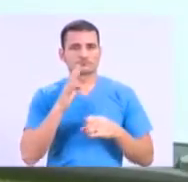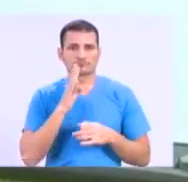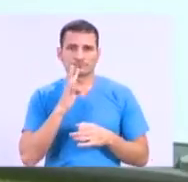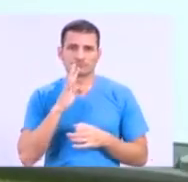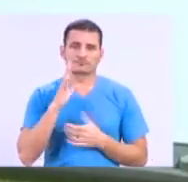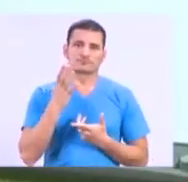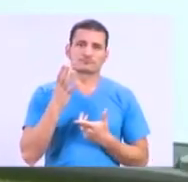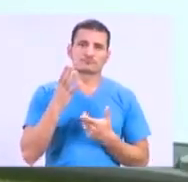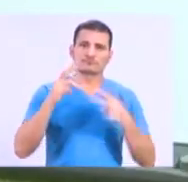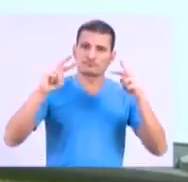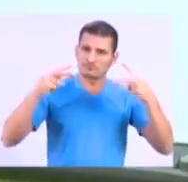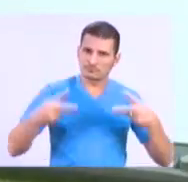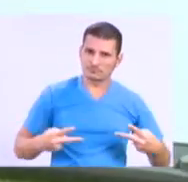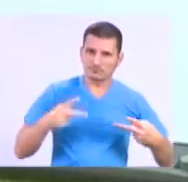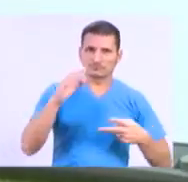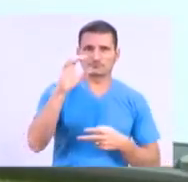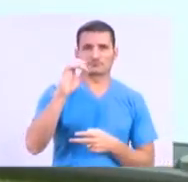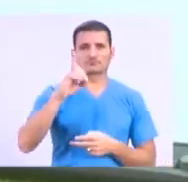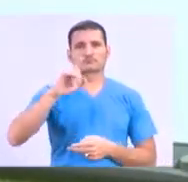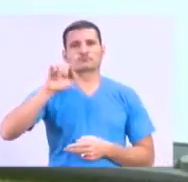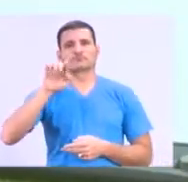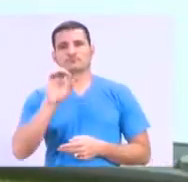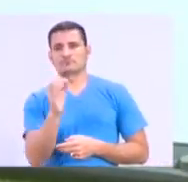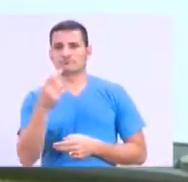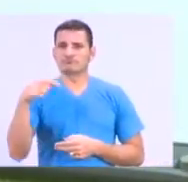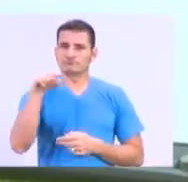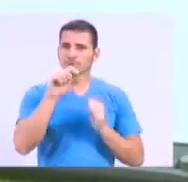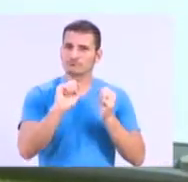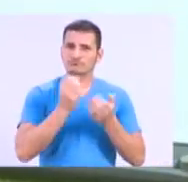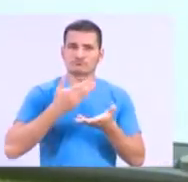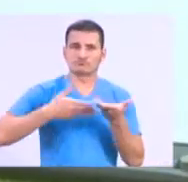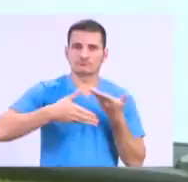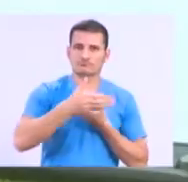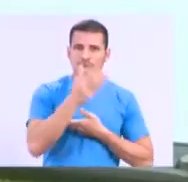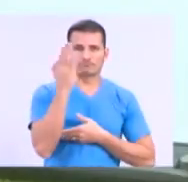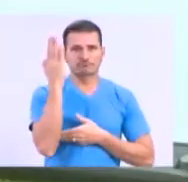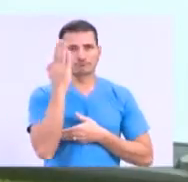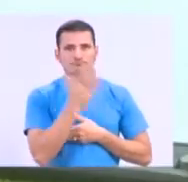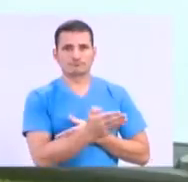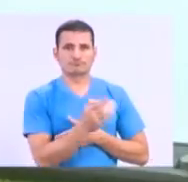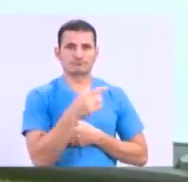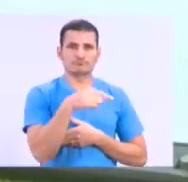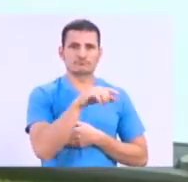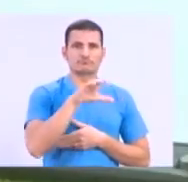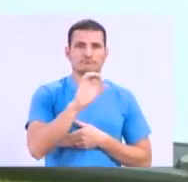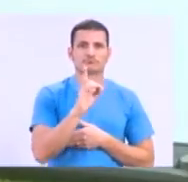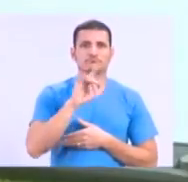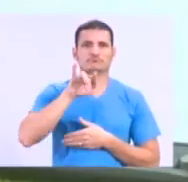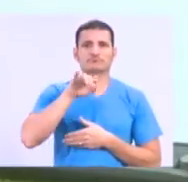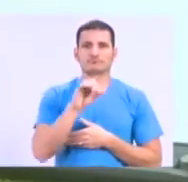códigos HTML para que você possa interagir diretamente com esses códigos